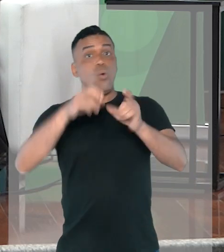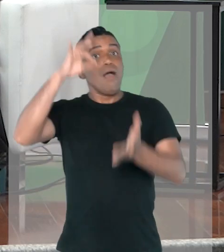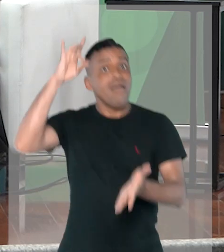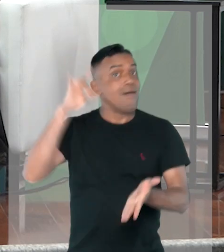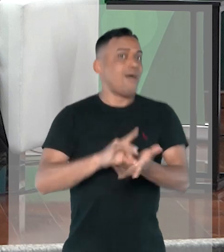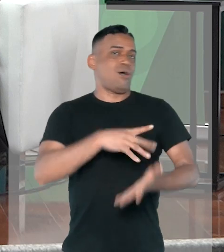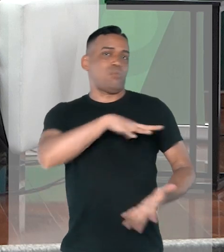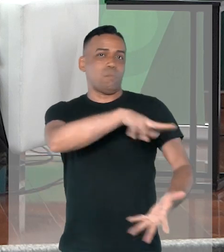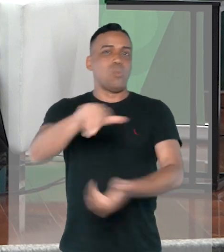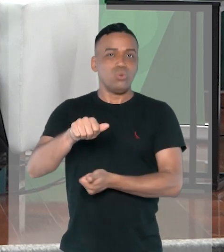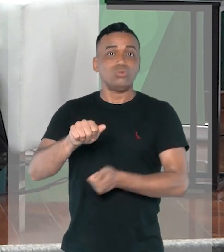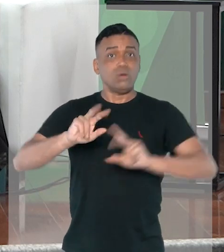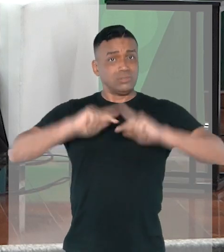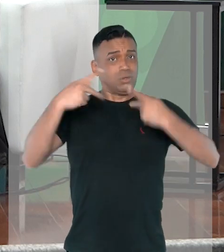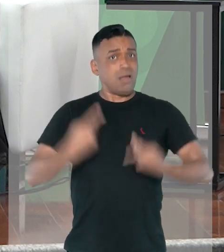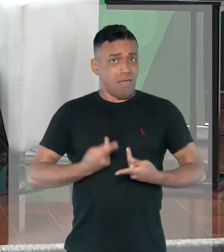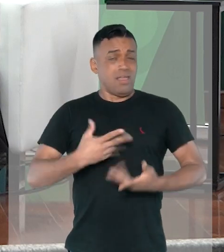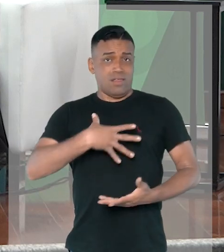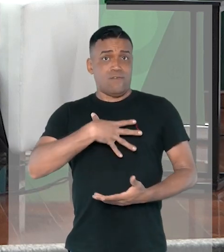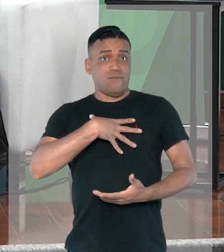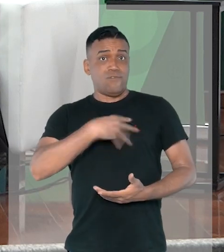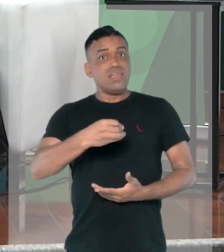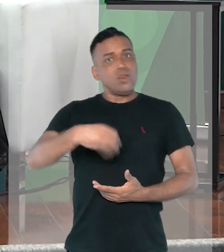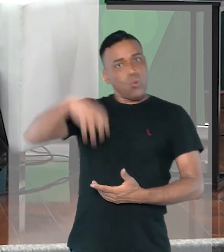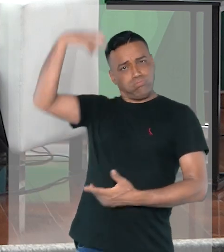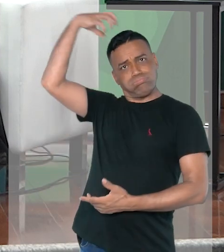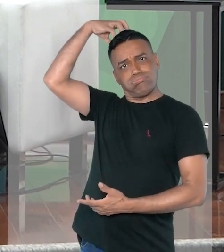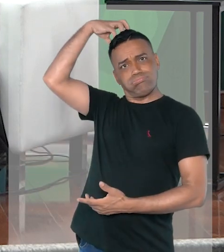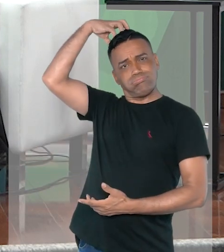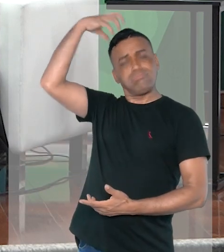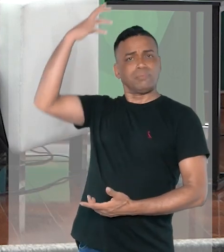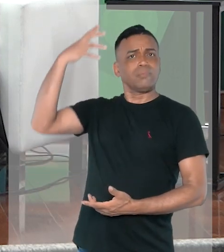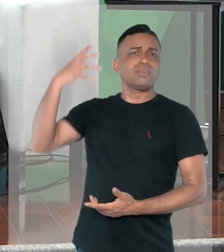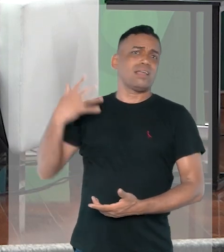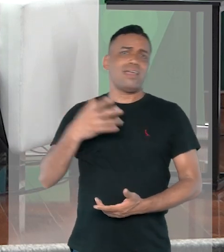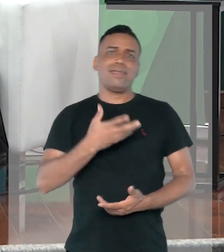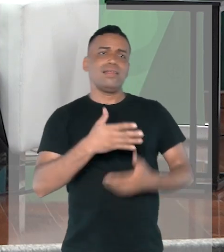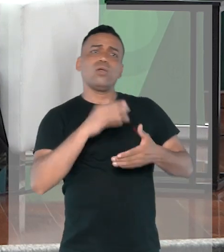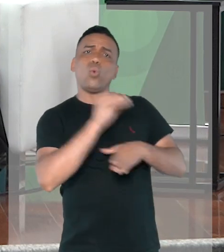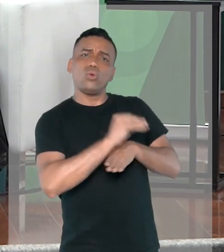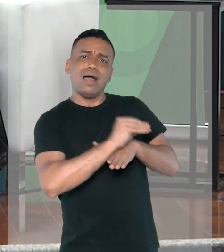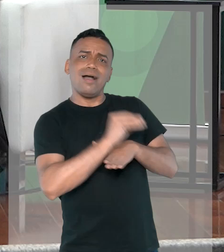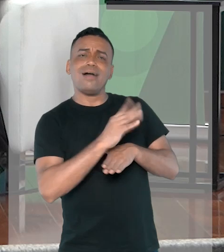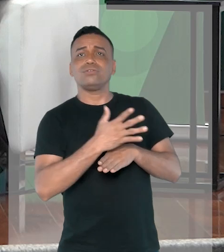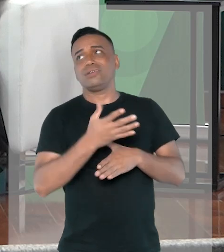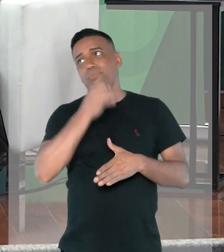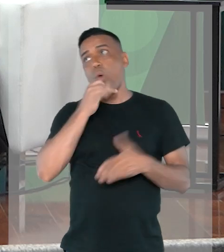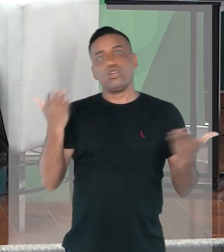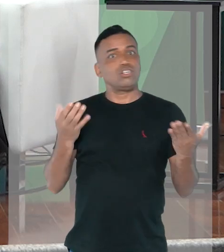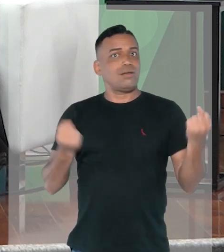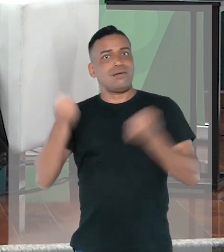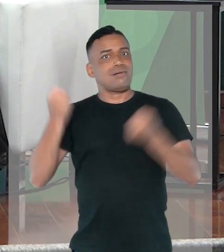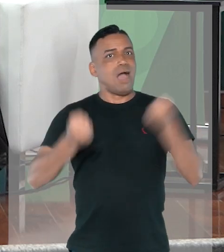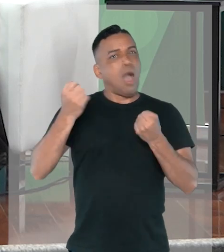ser humano. Era filho de um príncipe, um menino mimadíssimo, que hoje teria carros blindados,